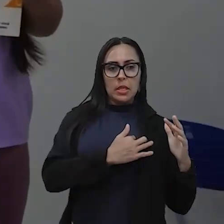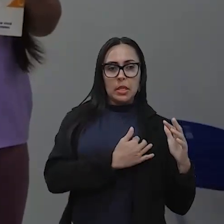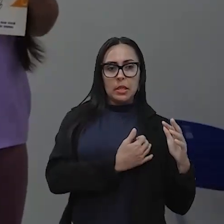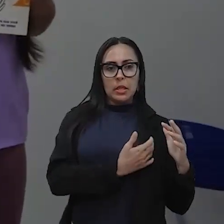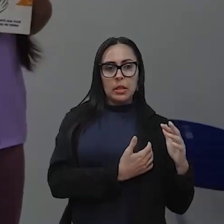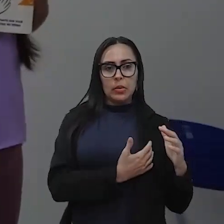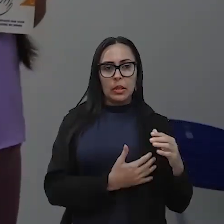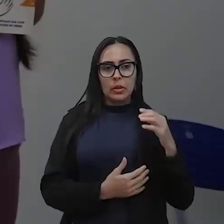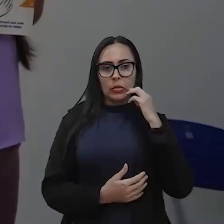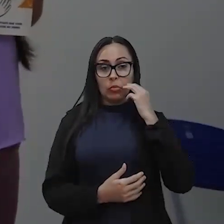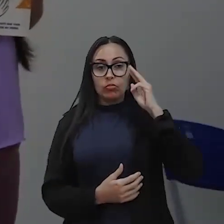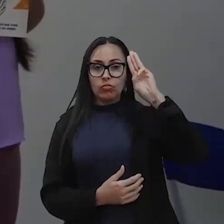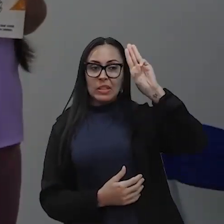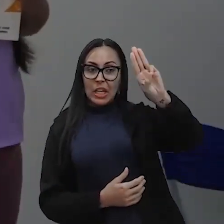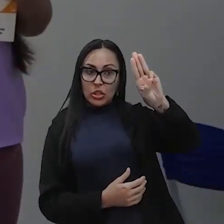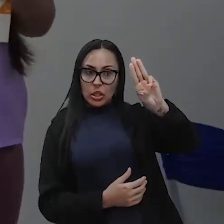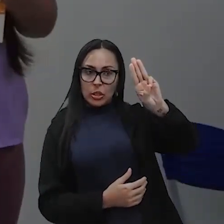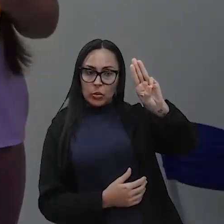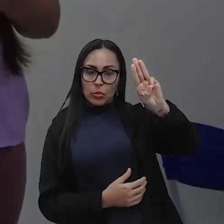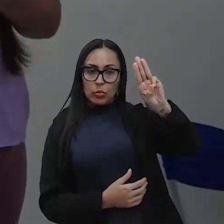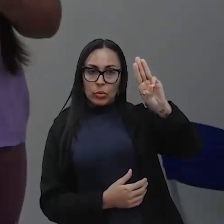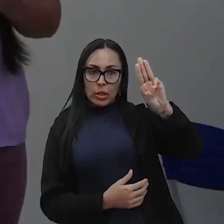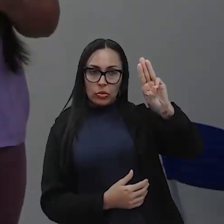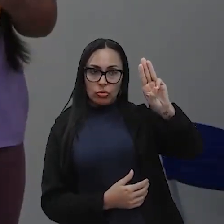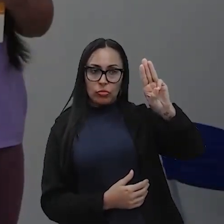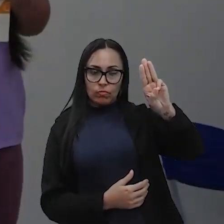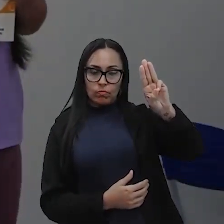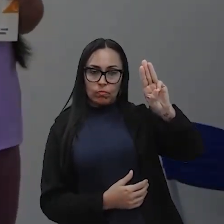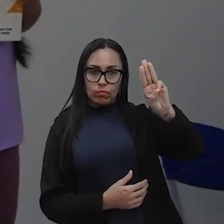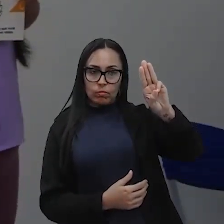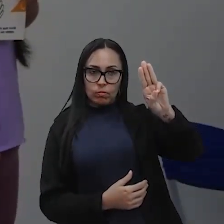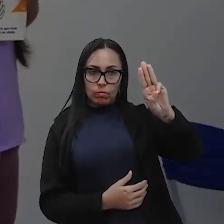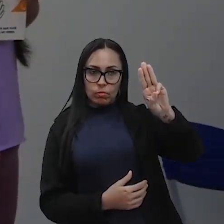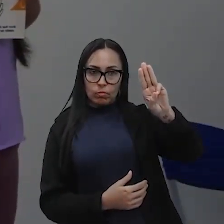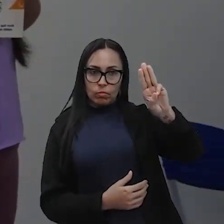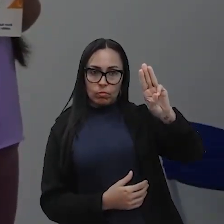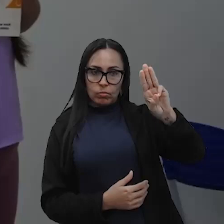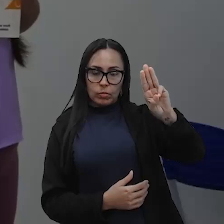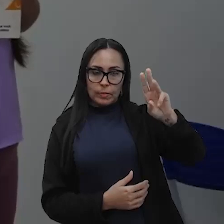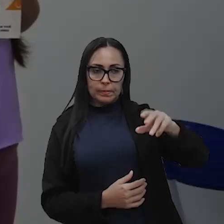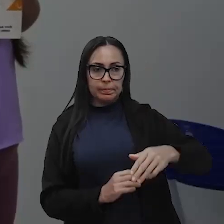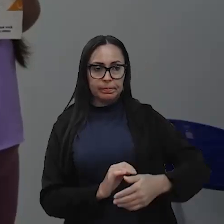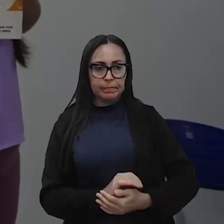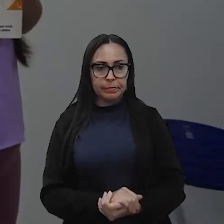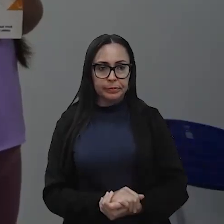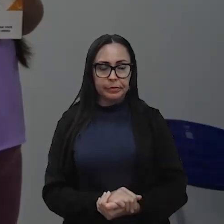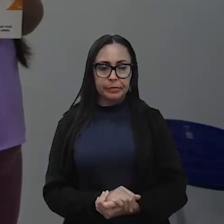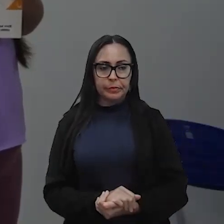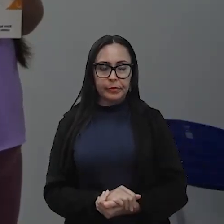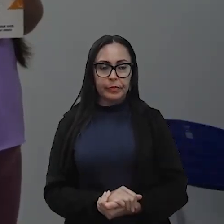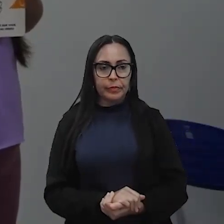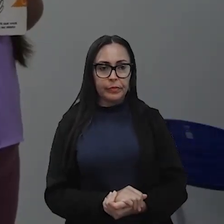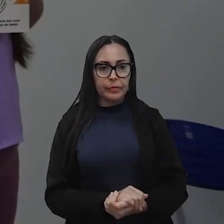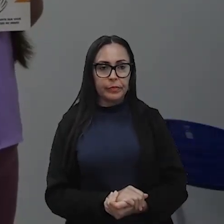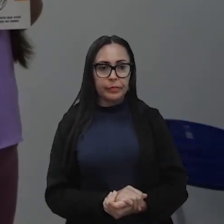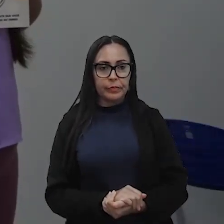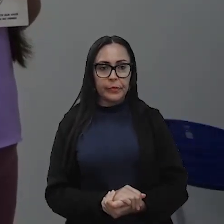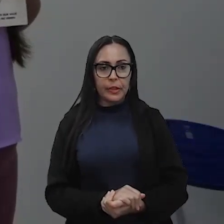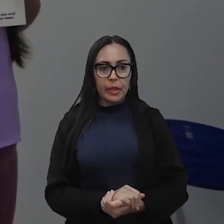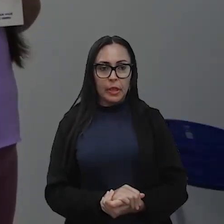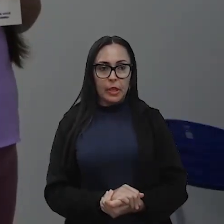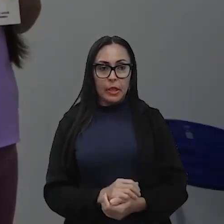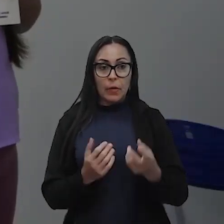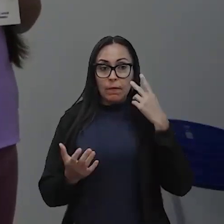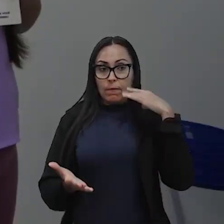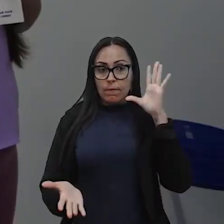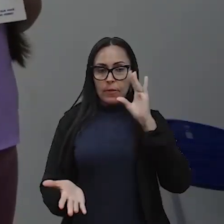Ó, 3 dedinhos. Todo mundo pode fazer assim, ó. 3 dedinhos. Os 3 dedinhos. 3 dedos firmes com a